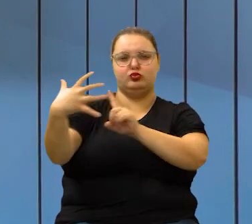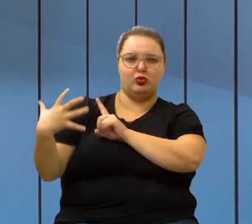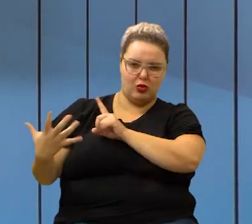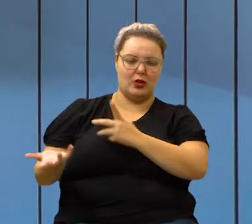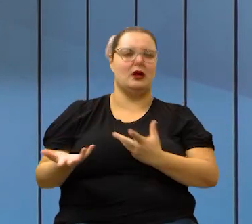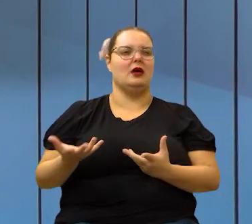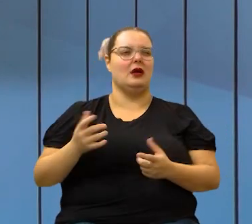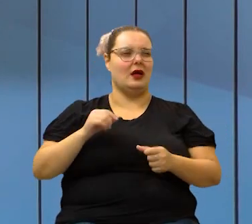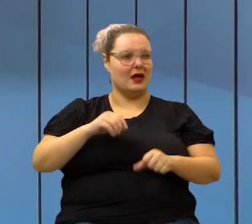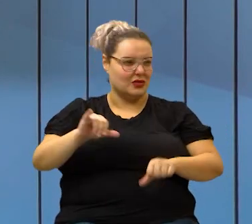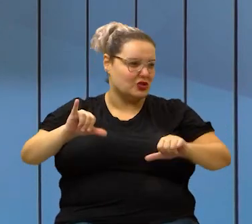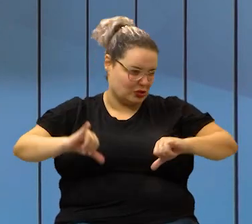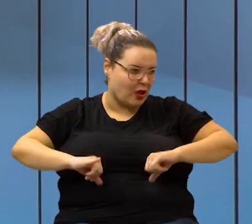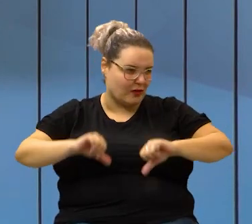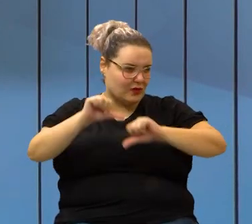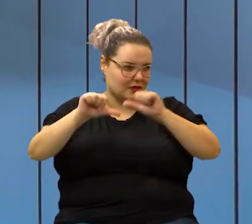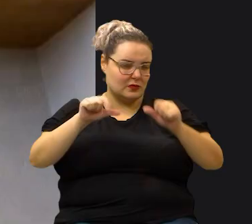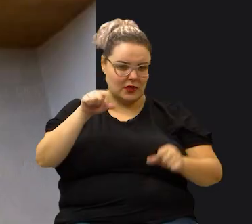essas mudanças, né?